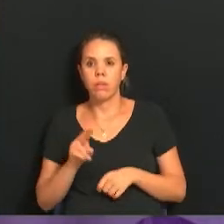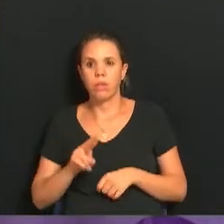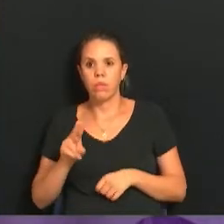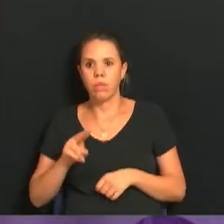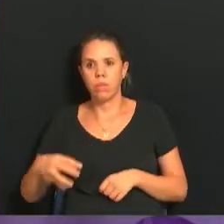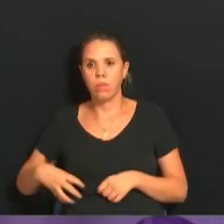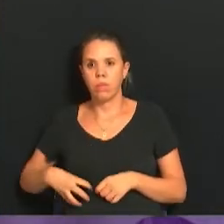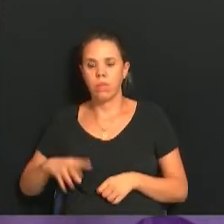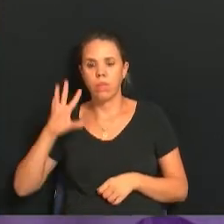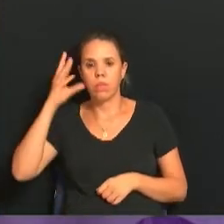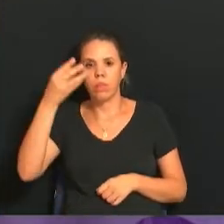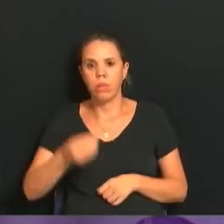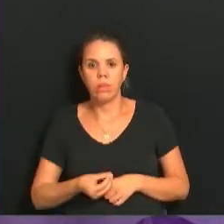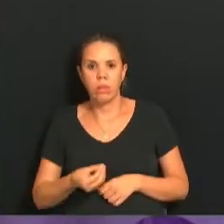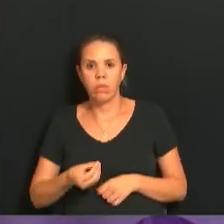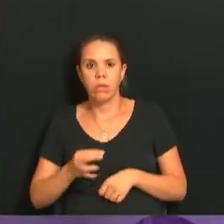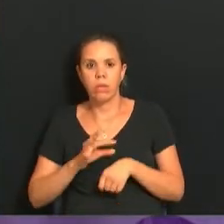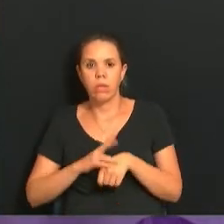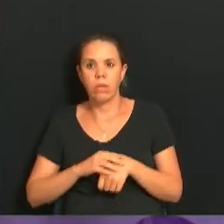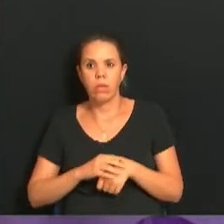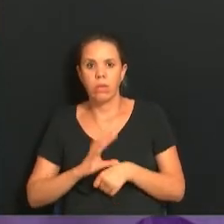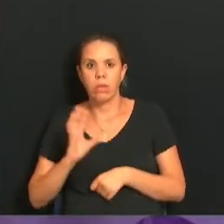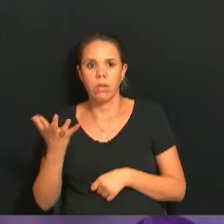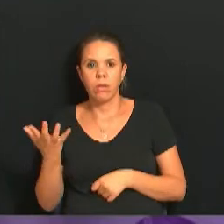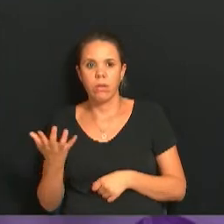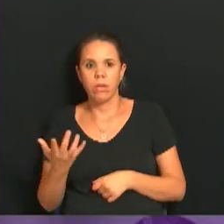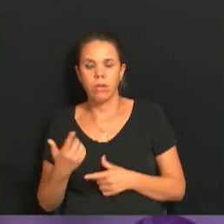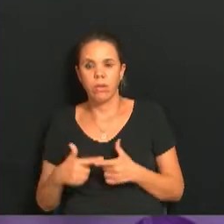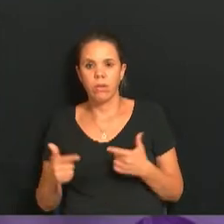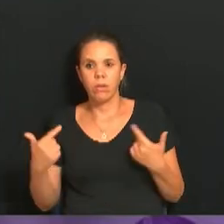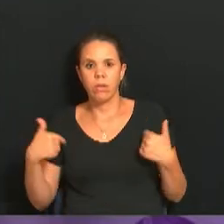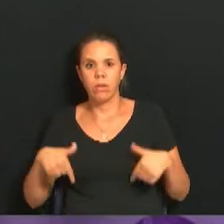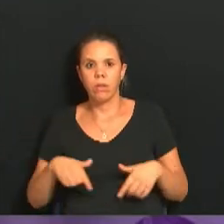gente entender quando ele fica doente, o que acontece com o nosso corpo?